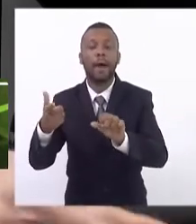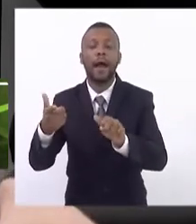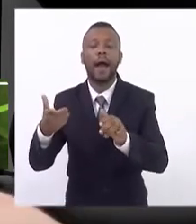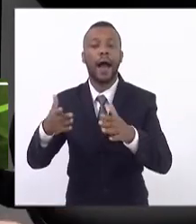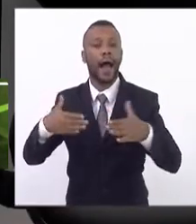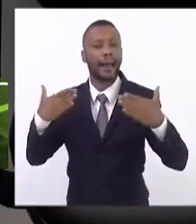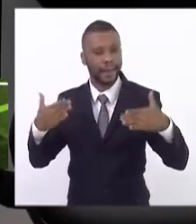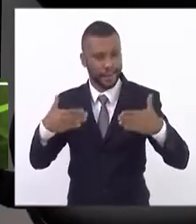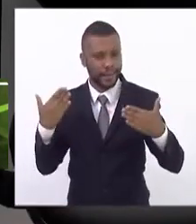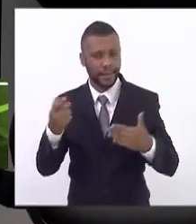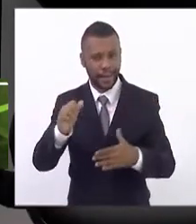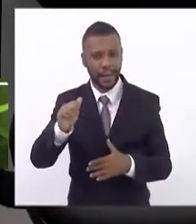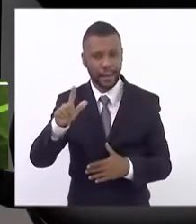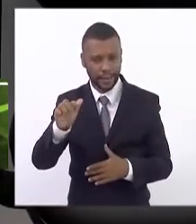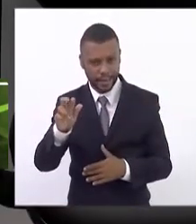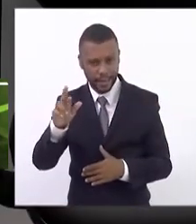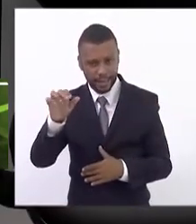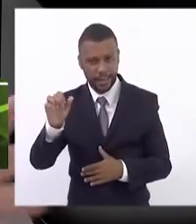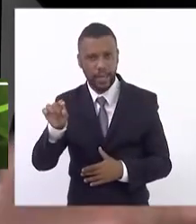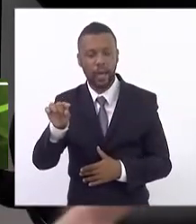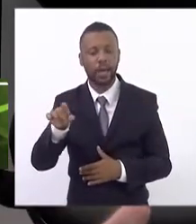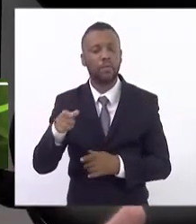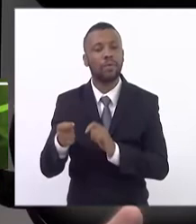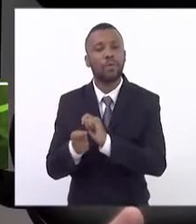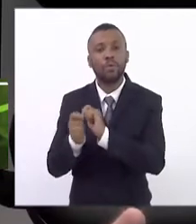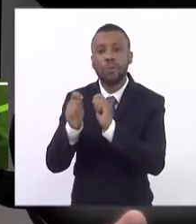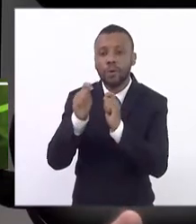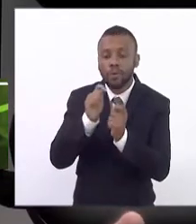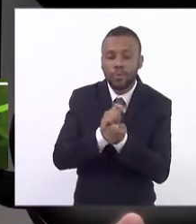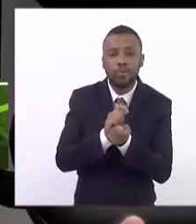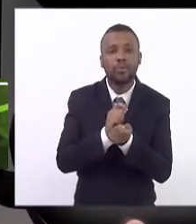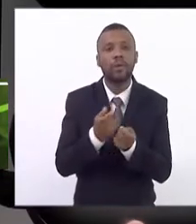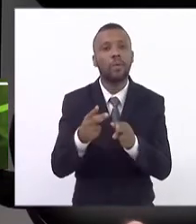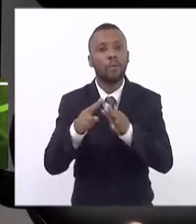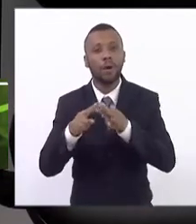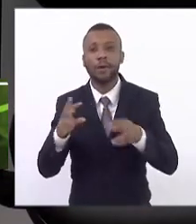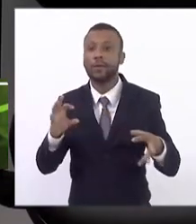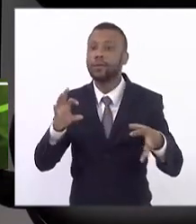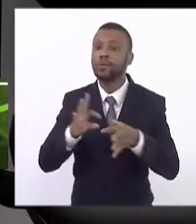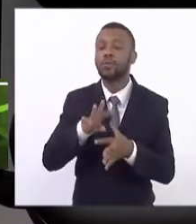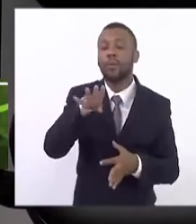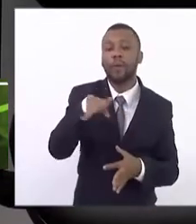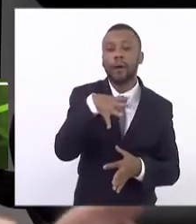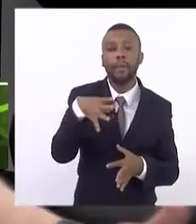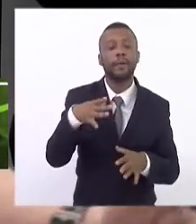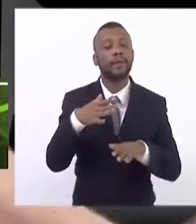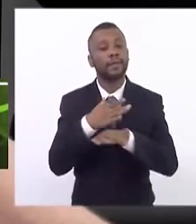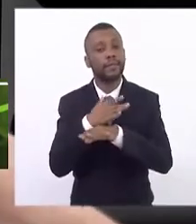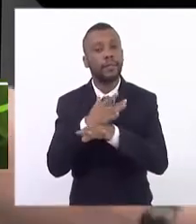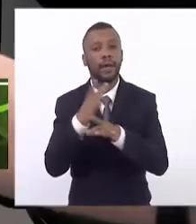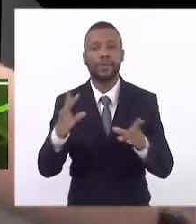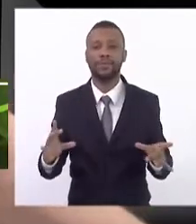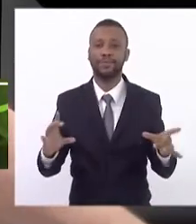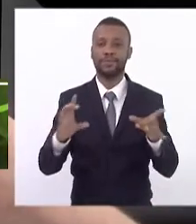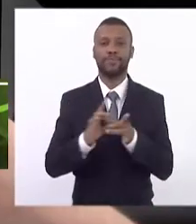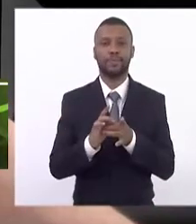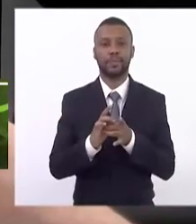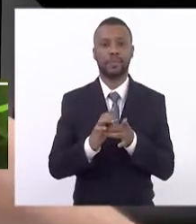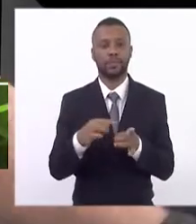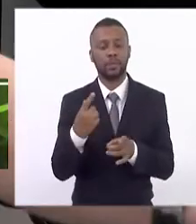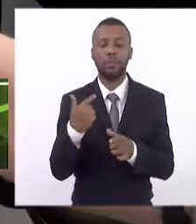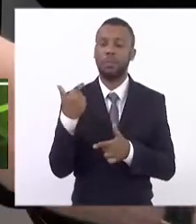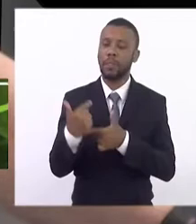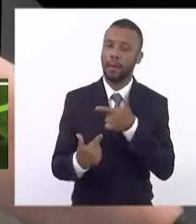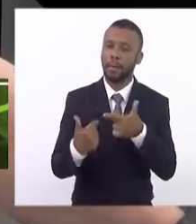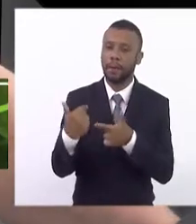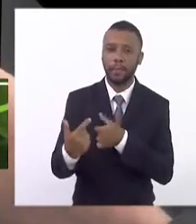isso foi um ajuste feito em função do Cidade Integrada. Estamos trabalhando bastante para cumprir esse